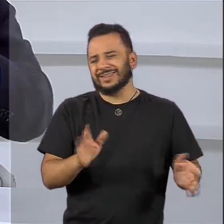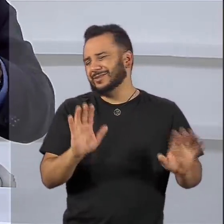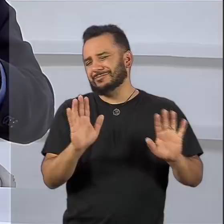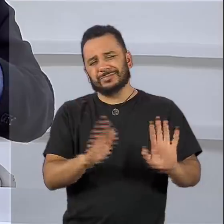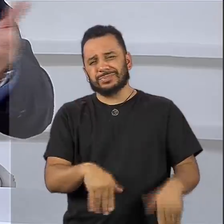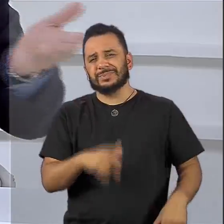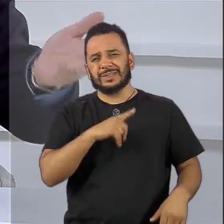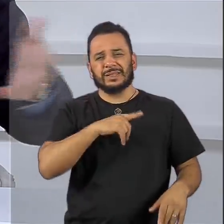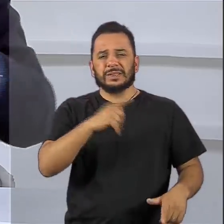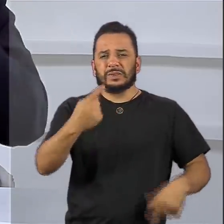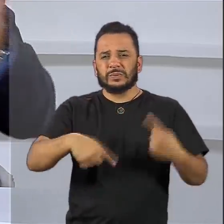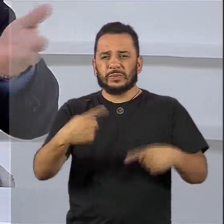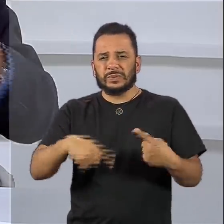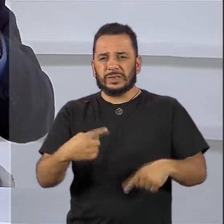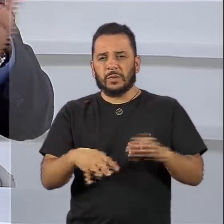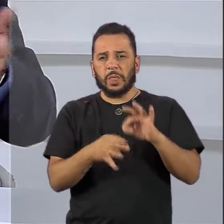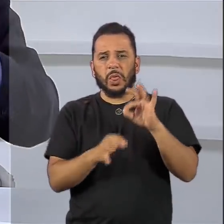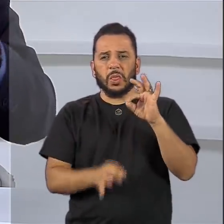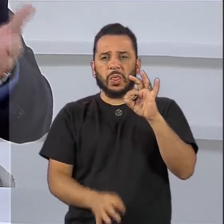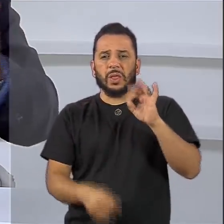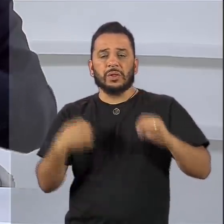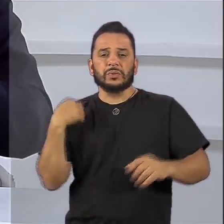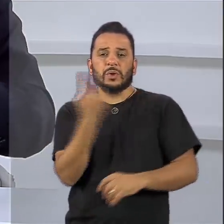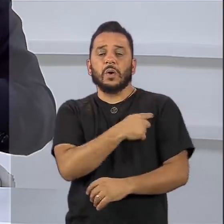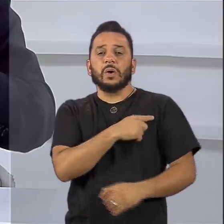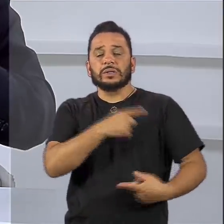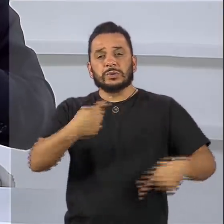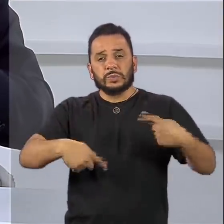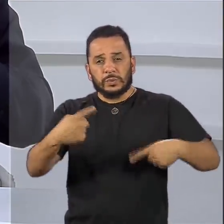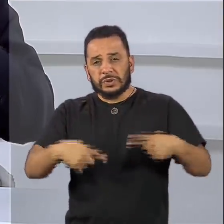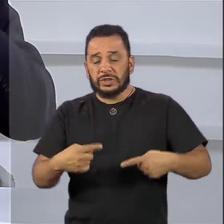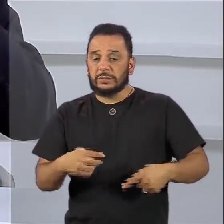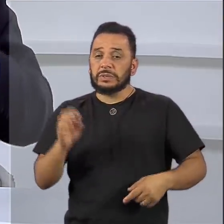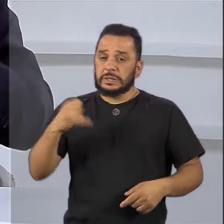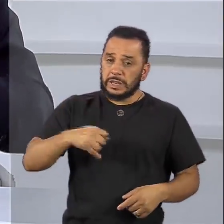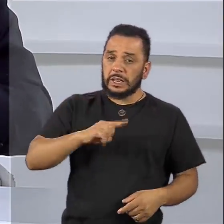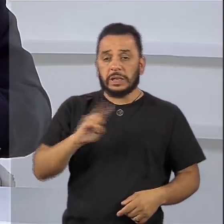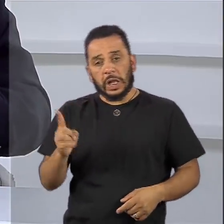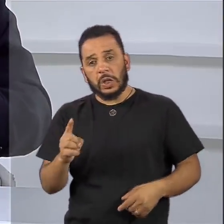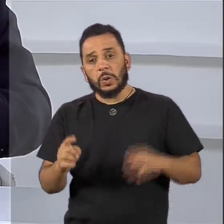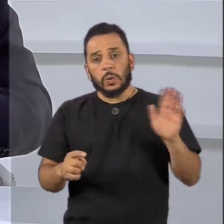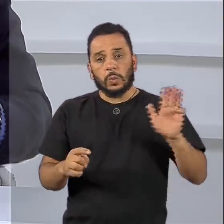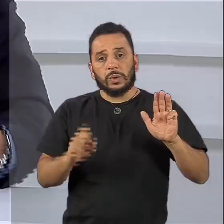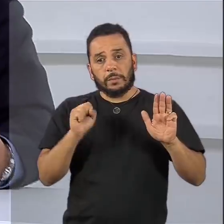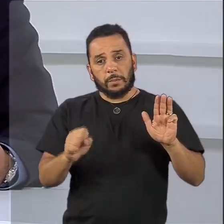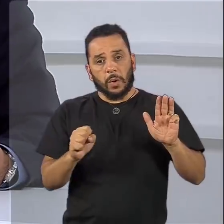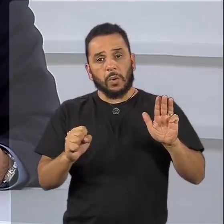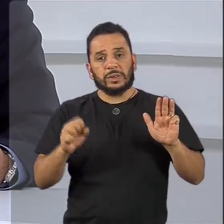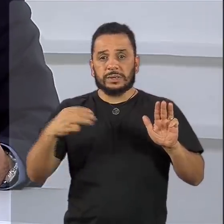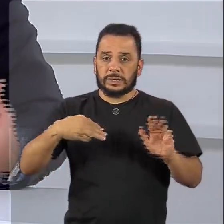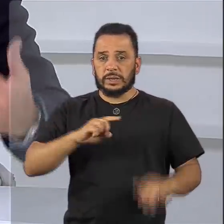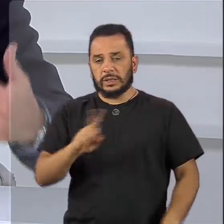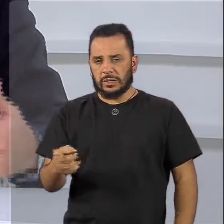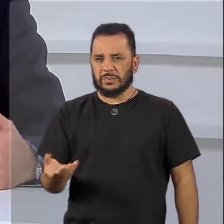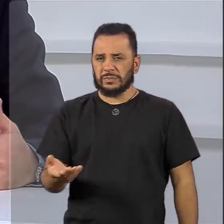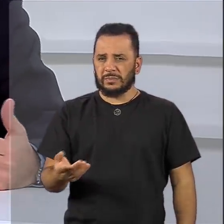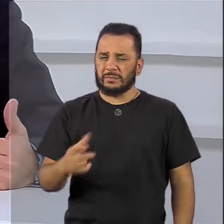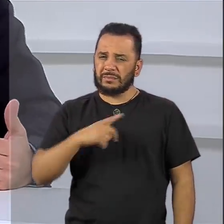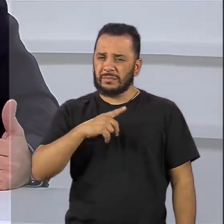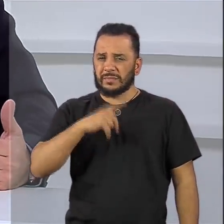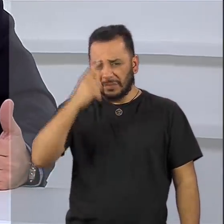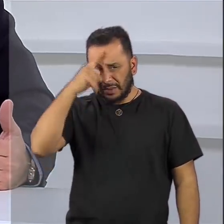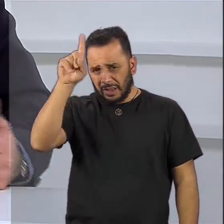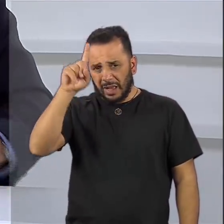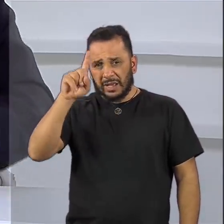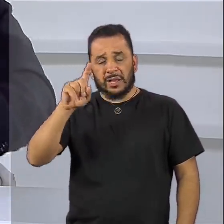porque enquanto se estica, olha aqui, estamos nós discutindo se o Lula não é. E você reforça a ideia, que é uma ideia importante para o PT, e aí sim, também